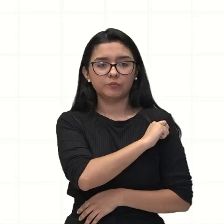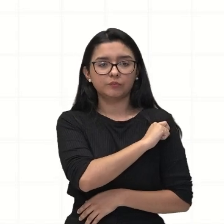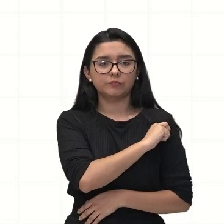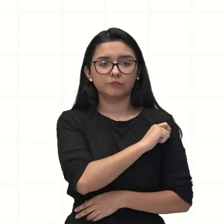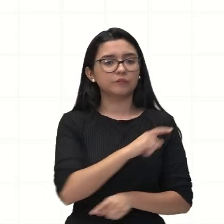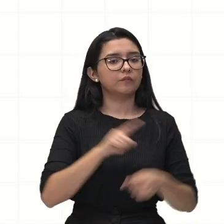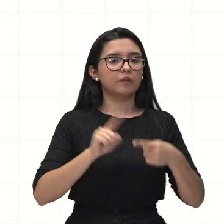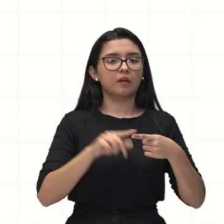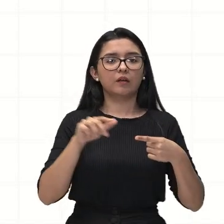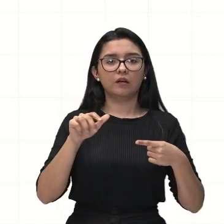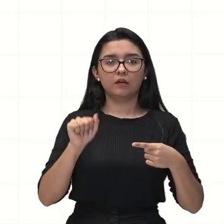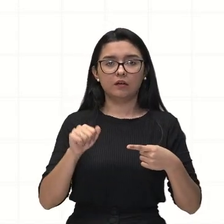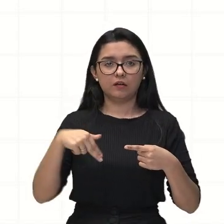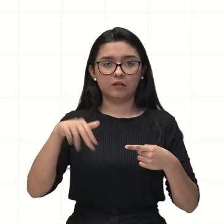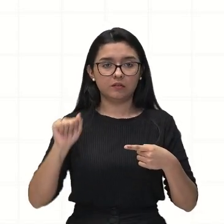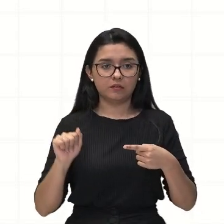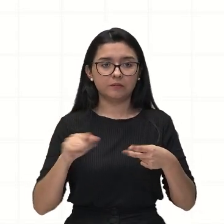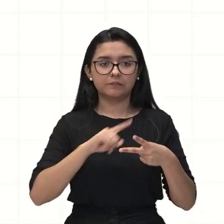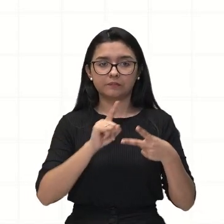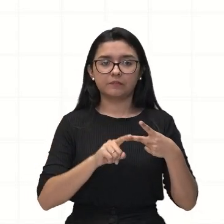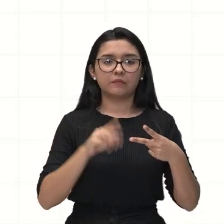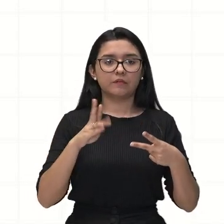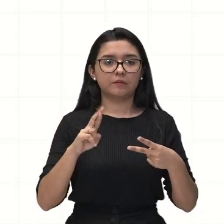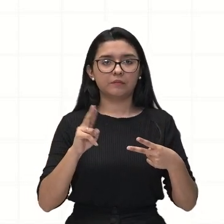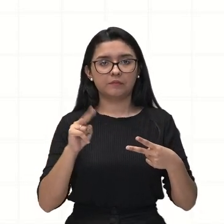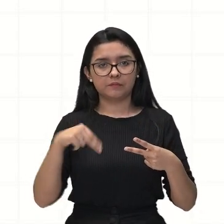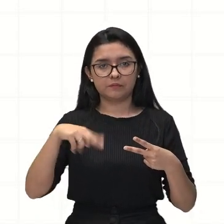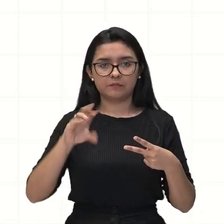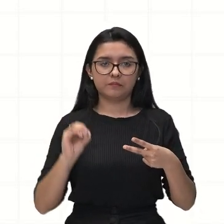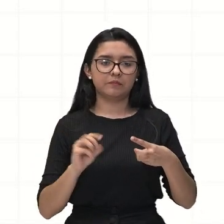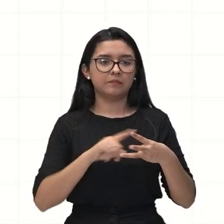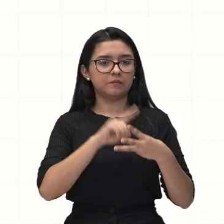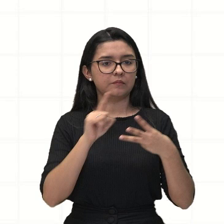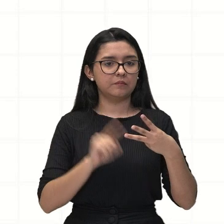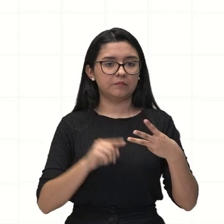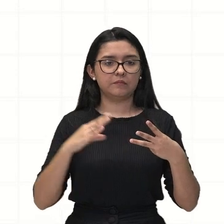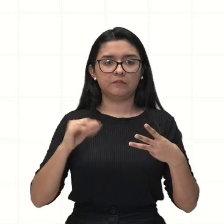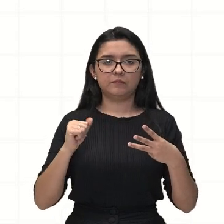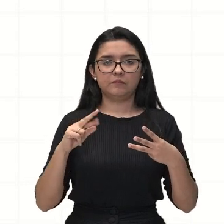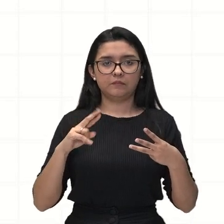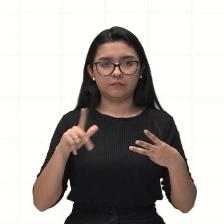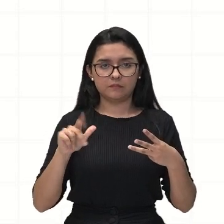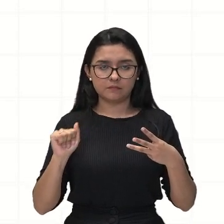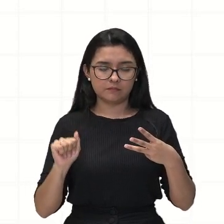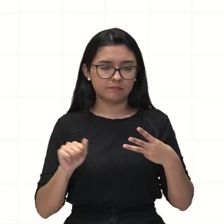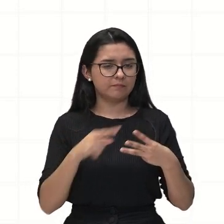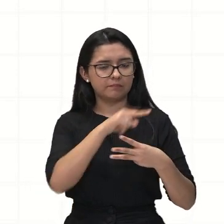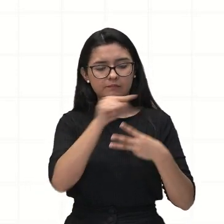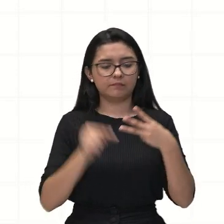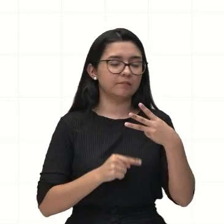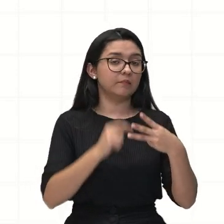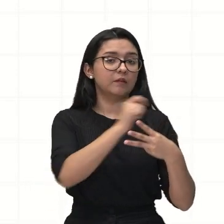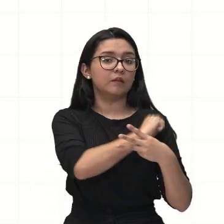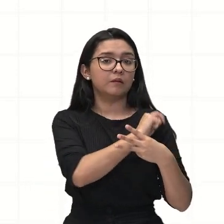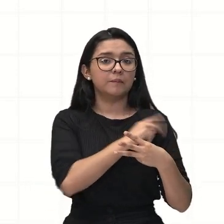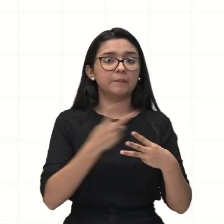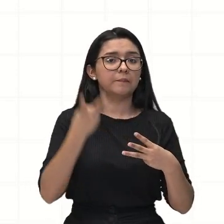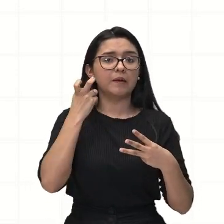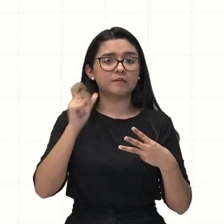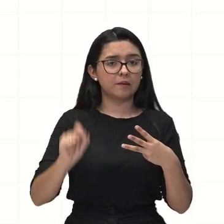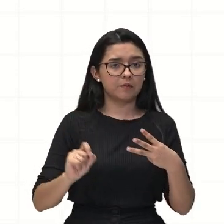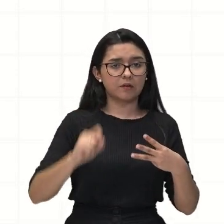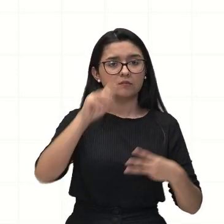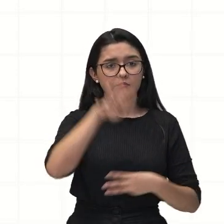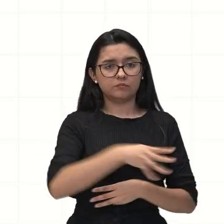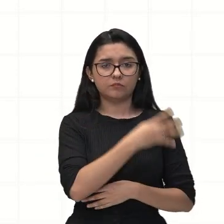no caso aqui são Ana, Bruno e Carla. Então, nós podemos observar aqui o